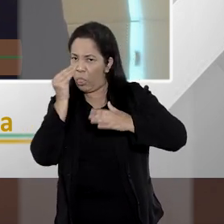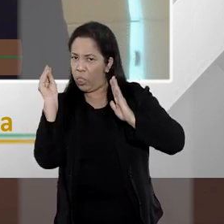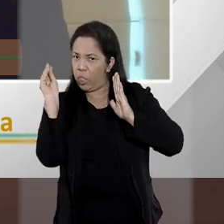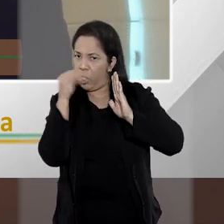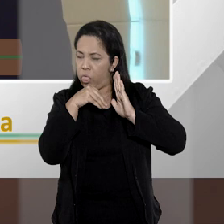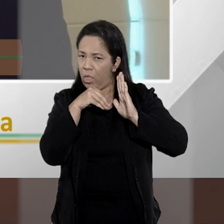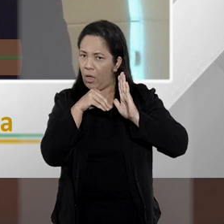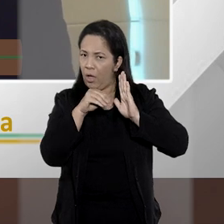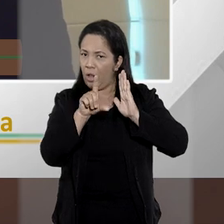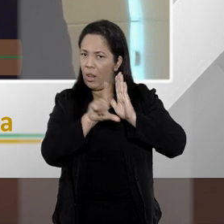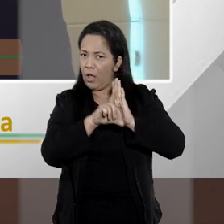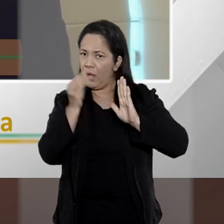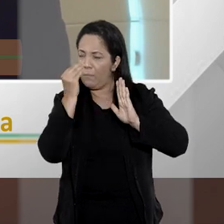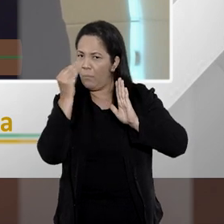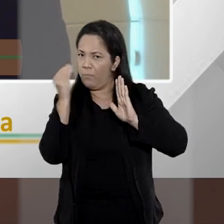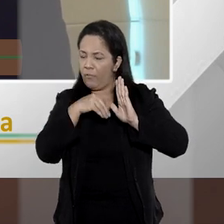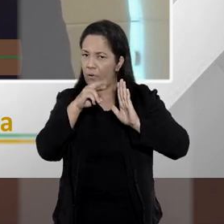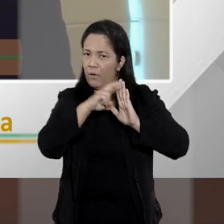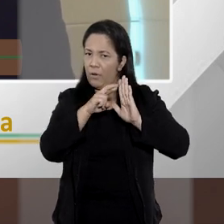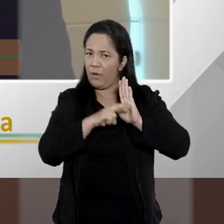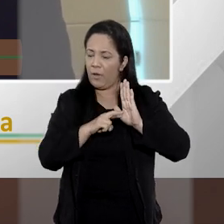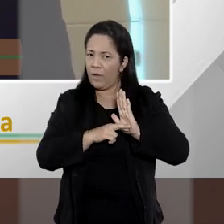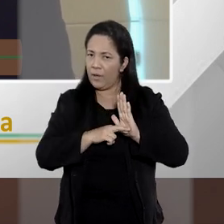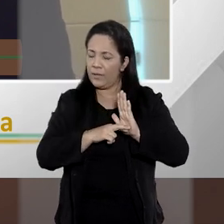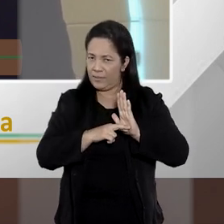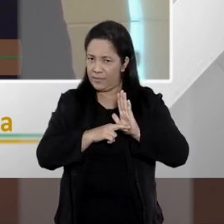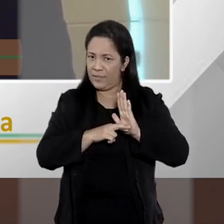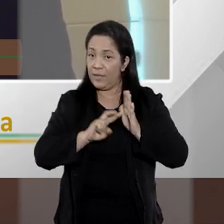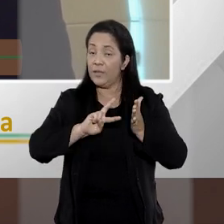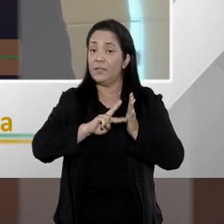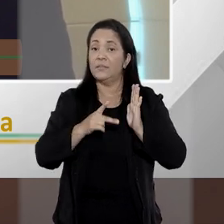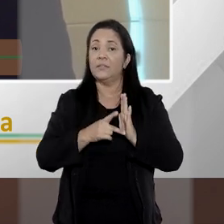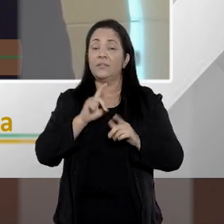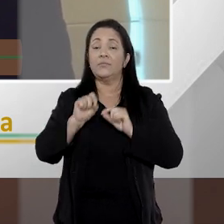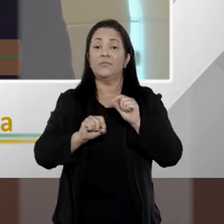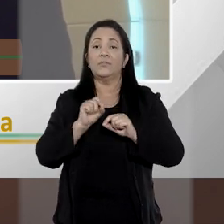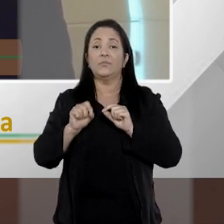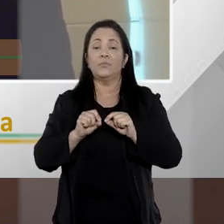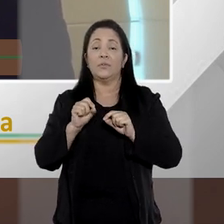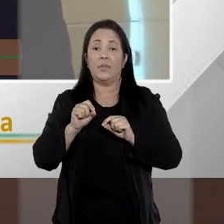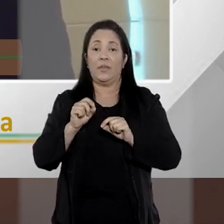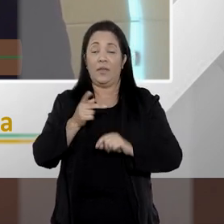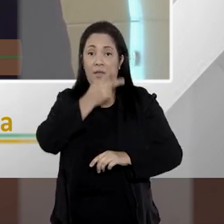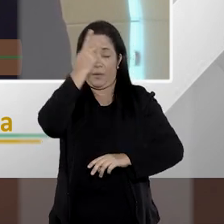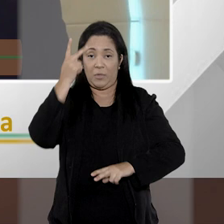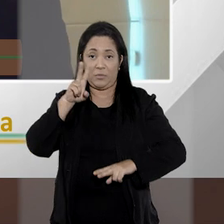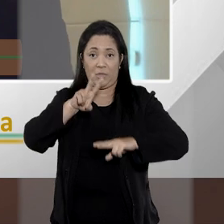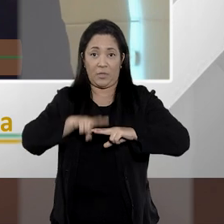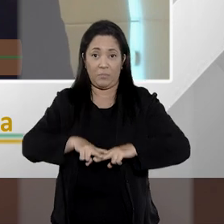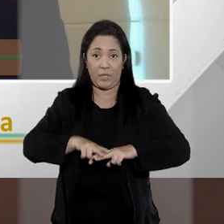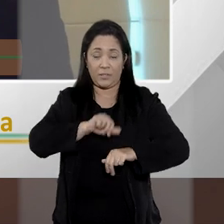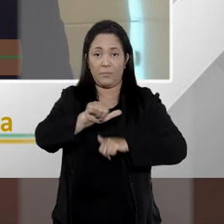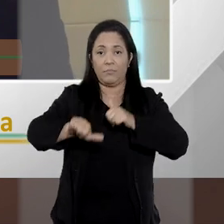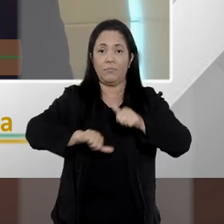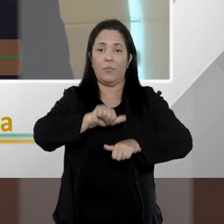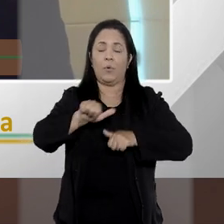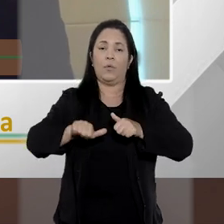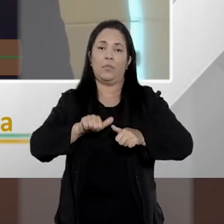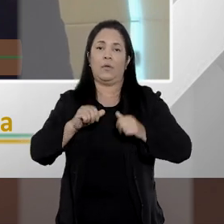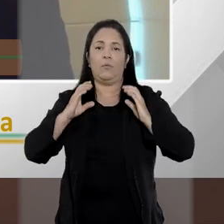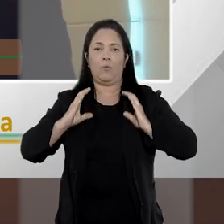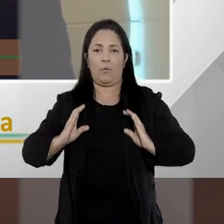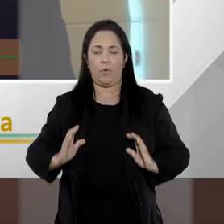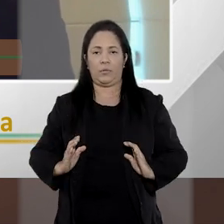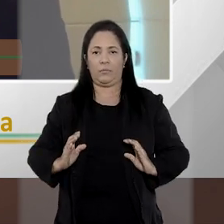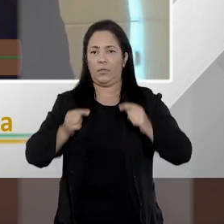indivíduo está mostrando o seguinte: Estado, não estou, dentro do meu comportamento esperado, atendendo aquilo que